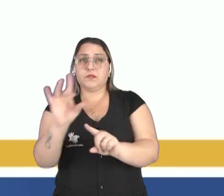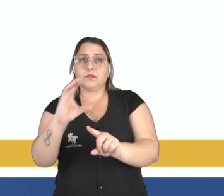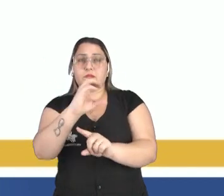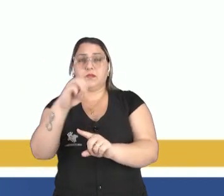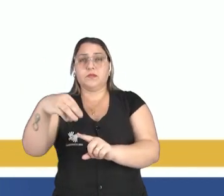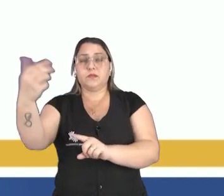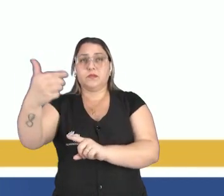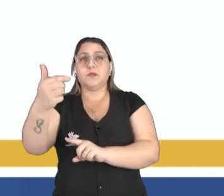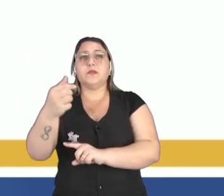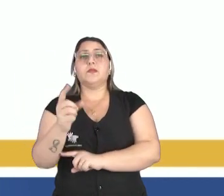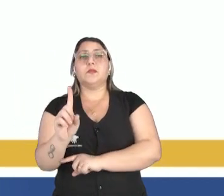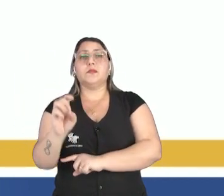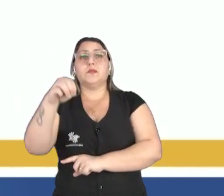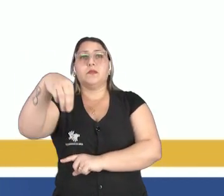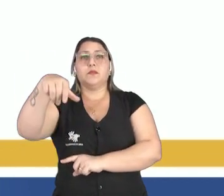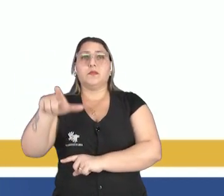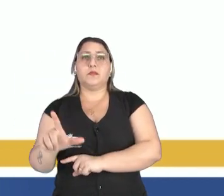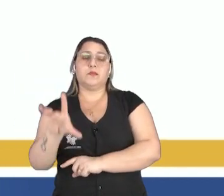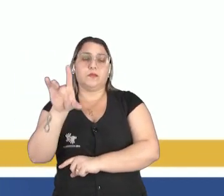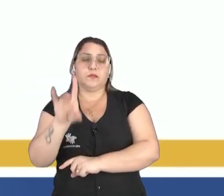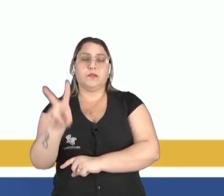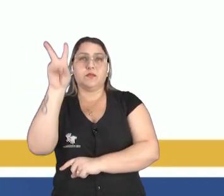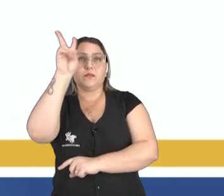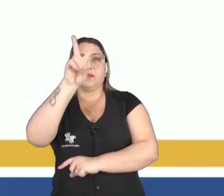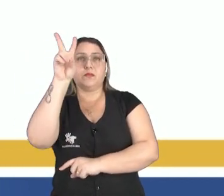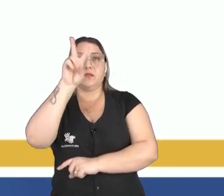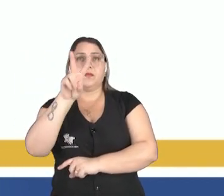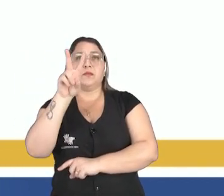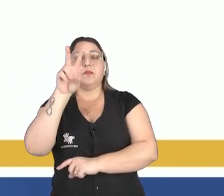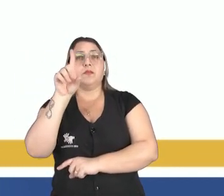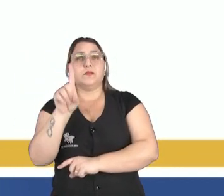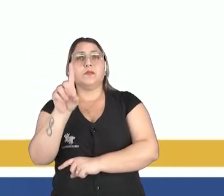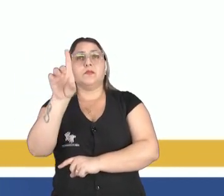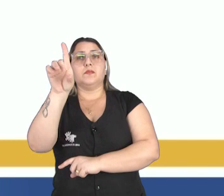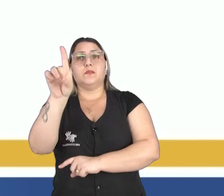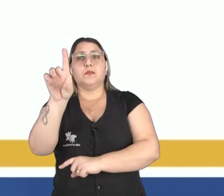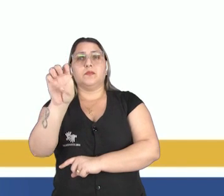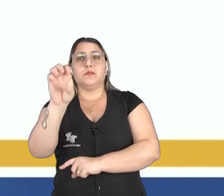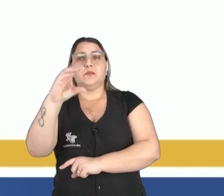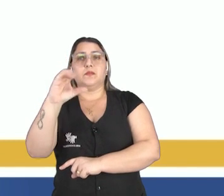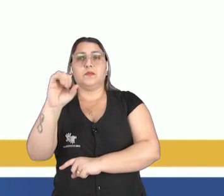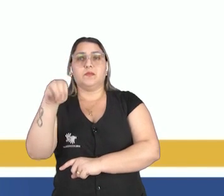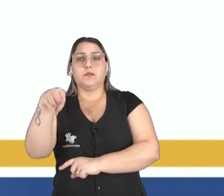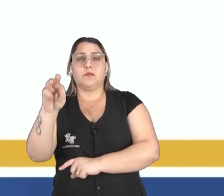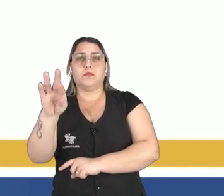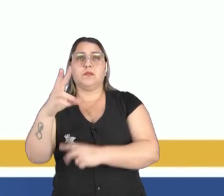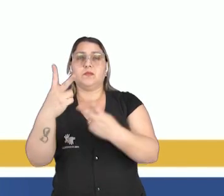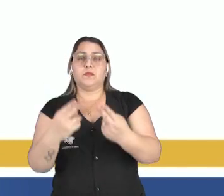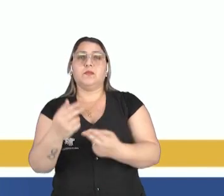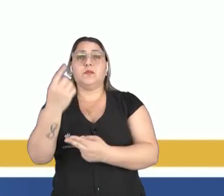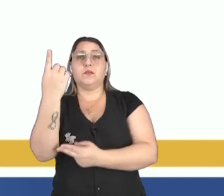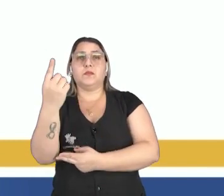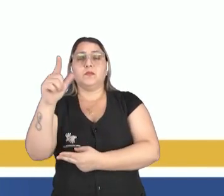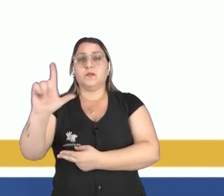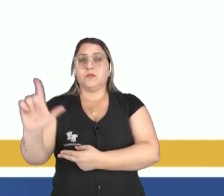centímetro cúbico é 1 ml. Então, só para você relembrar, 1 decímetro cúbico é igual a 1 litro,